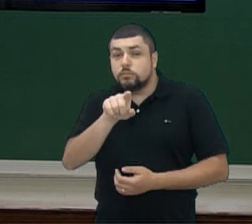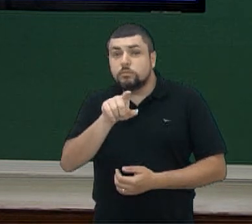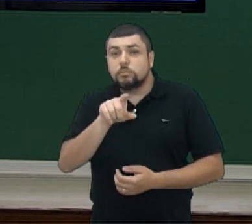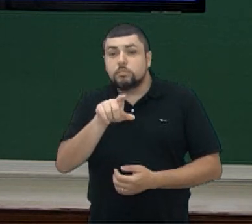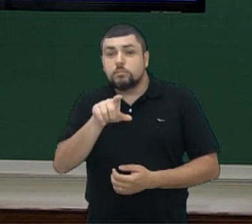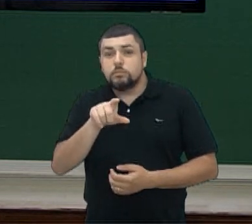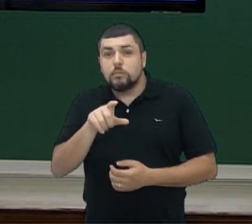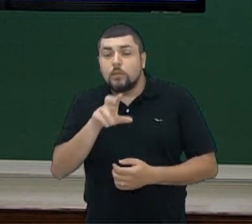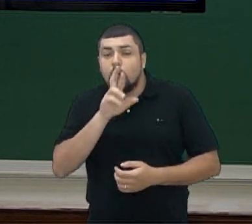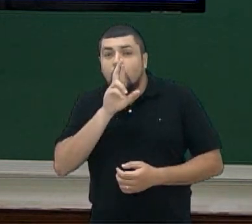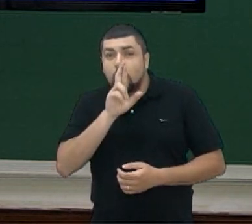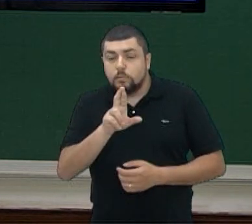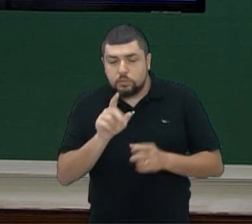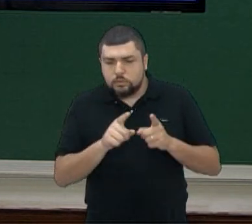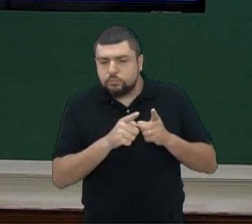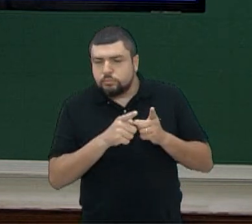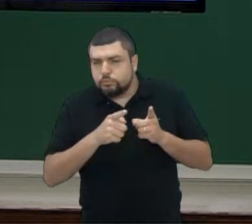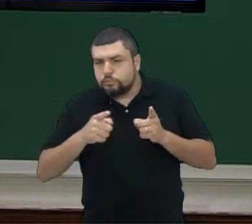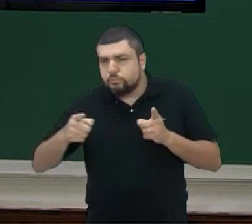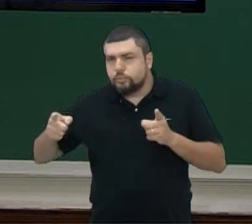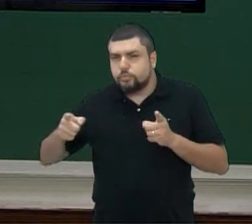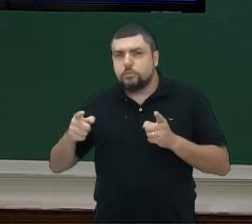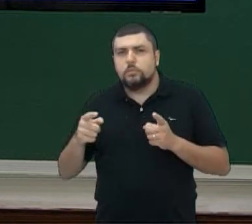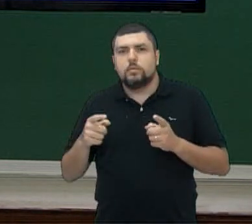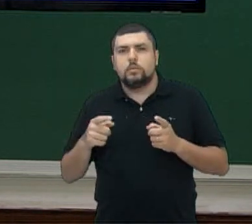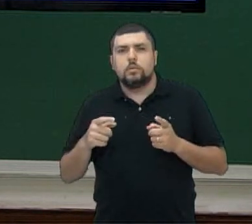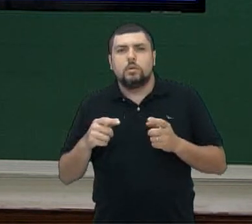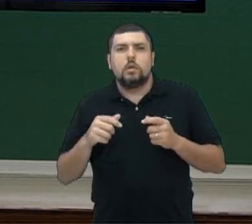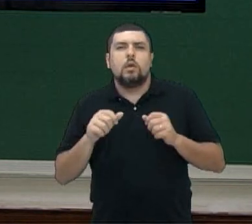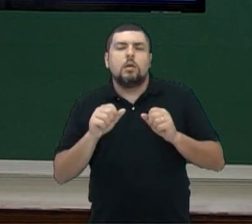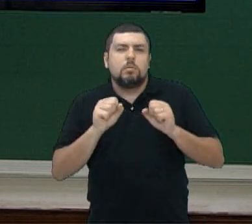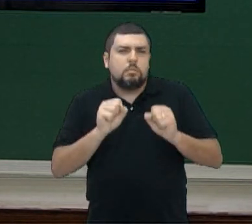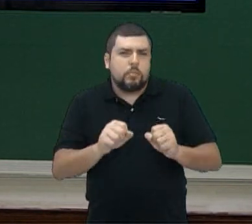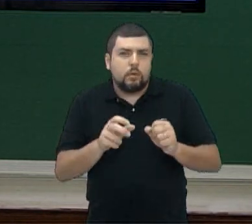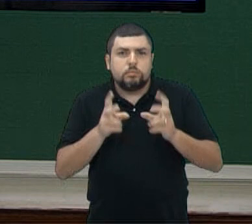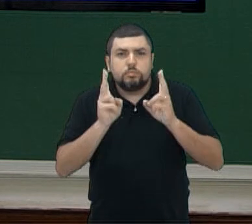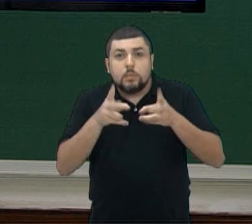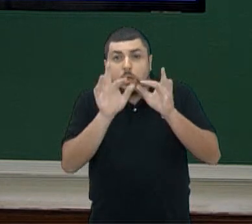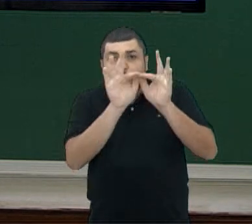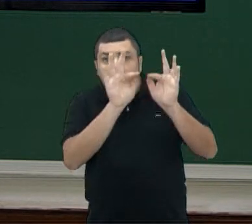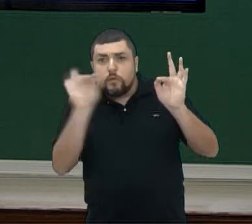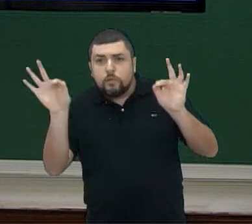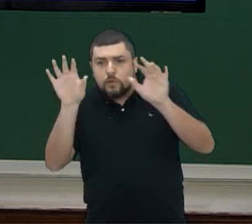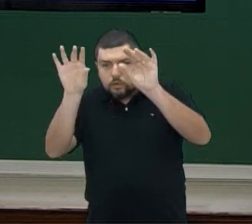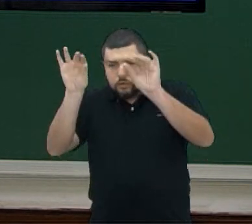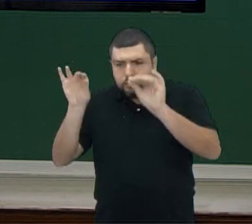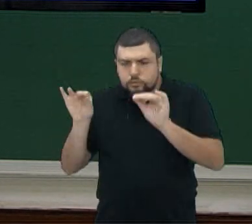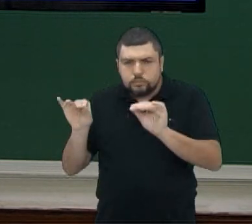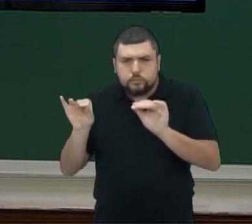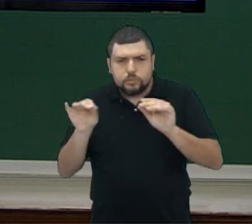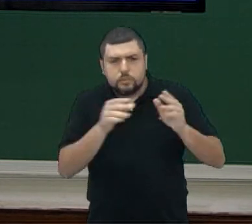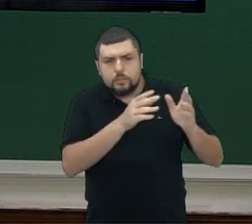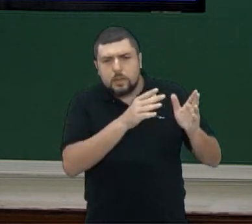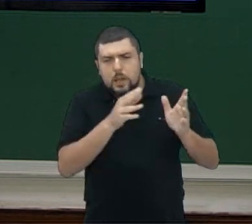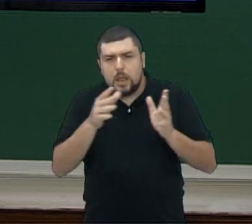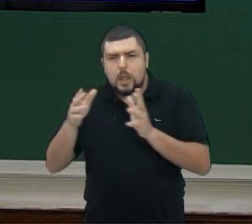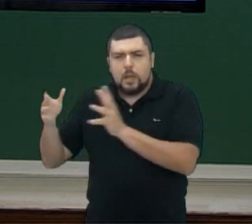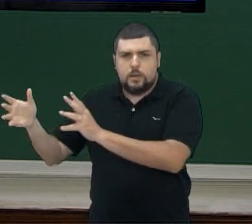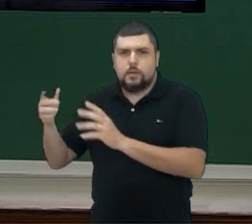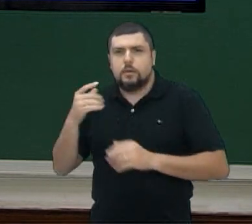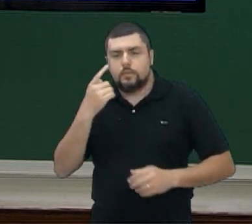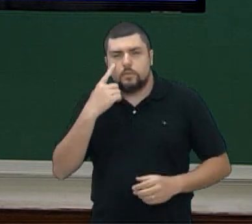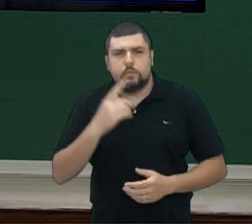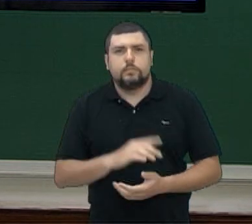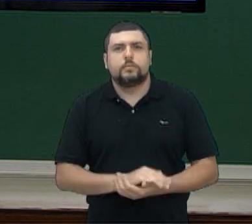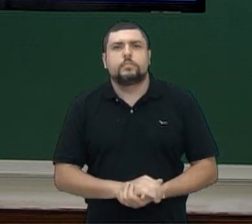resposta comprida, basta você repetir o resto da frase. Yes, I would like to get what I